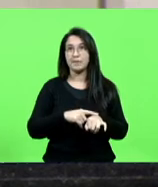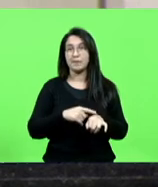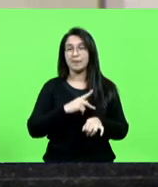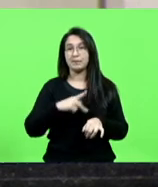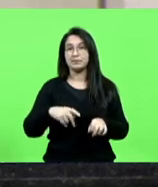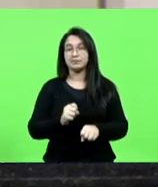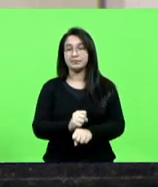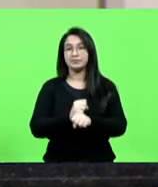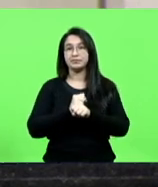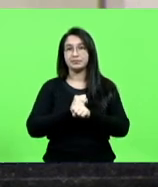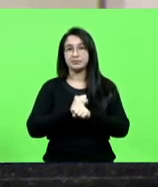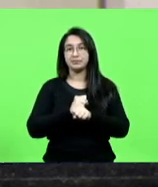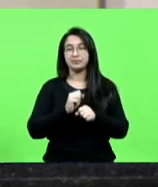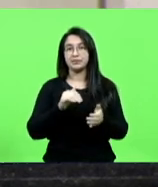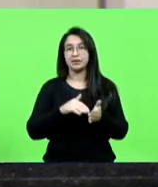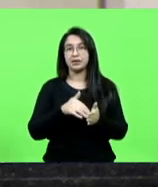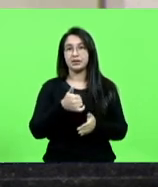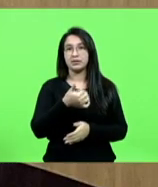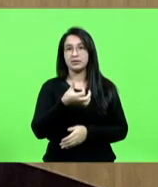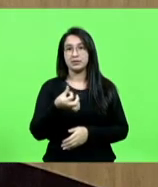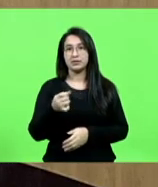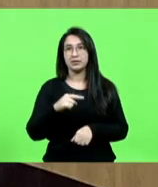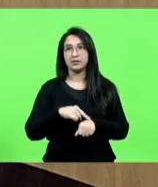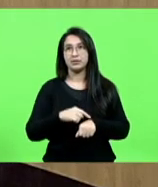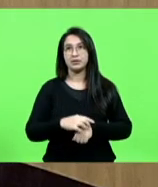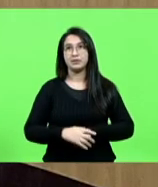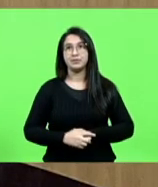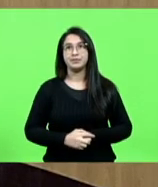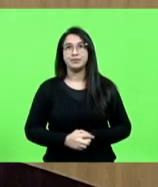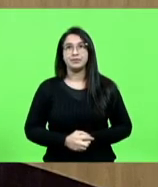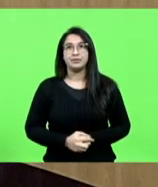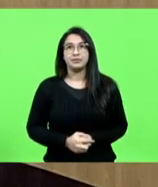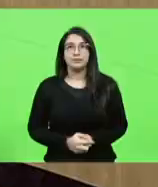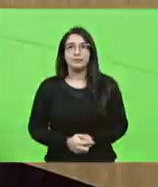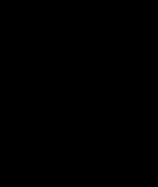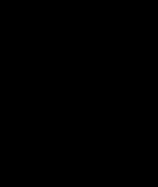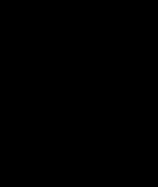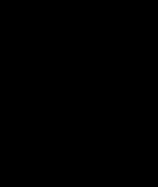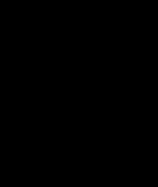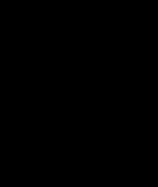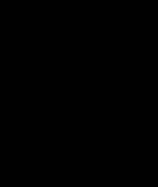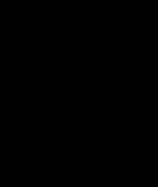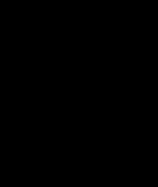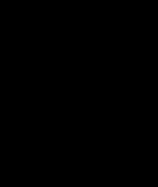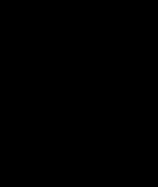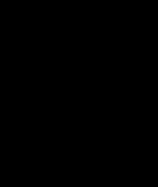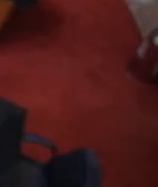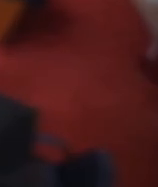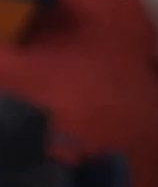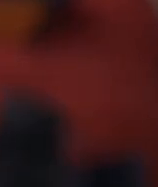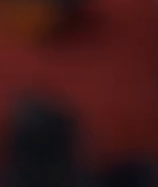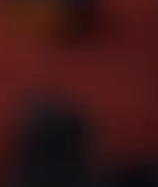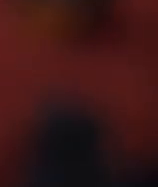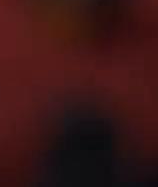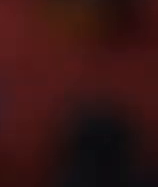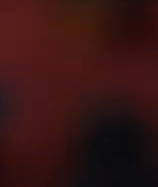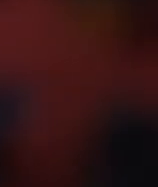suspende a sessão até as 16 horas lá um beijo e vamos lá um